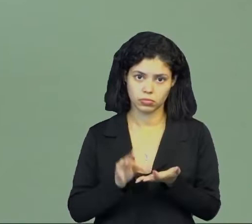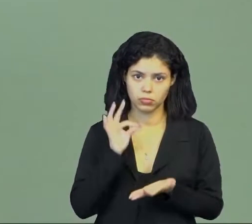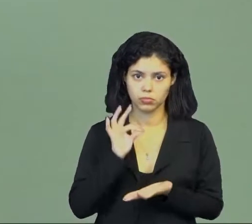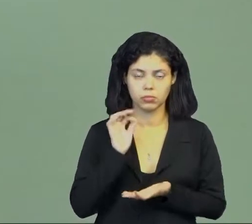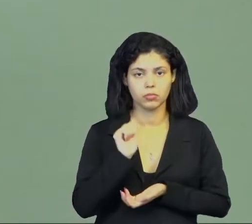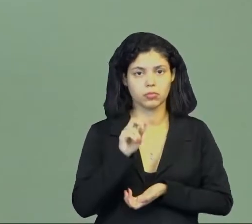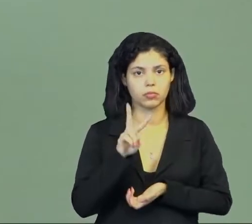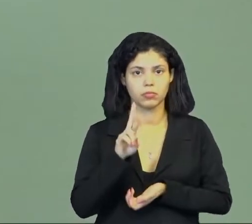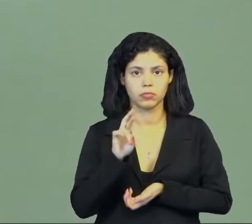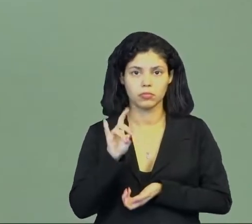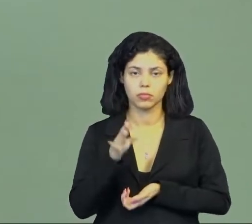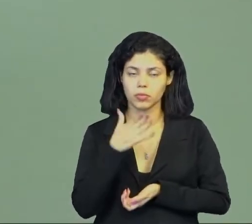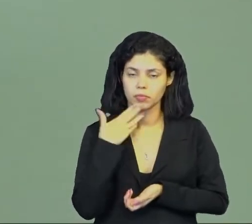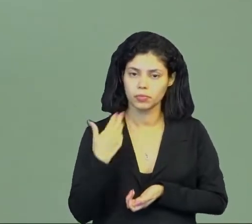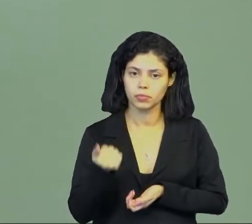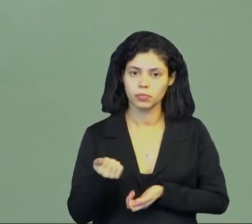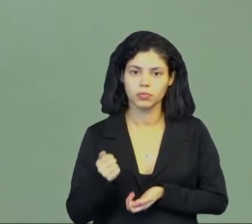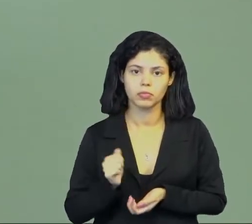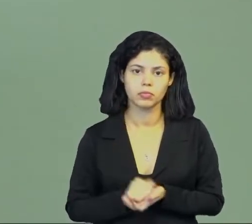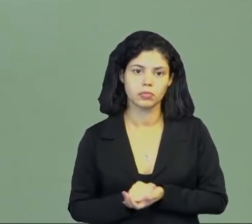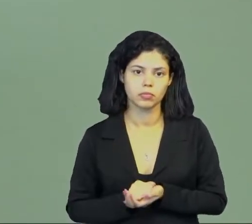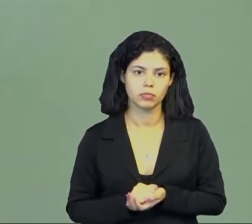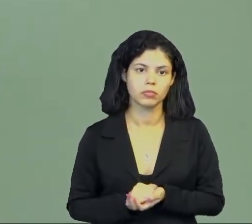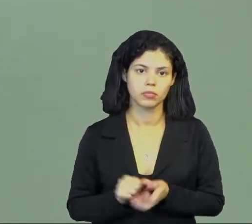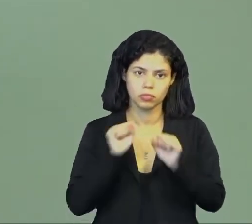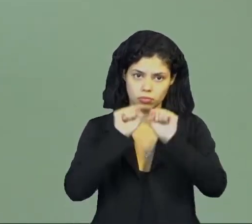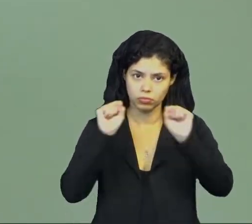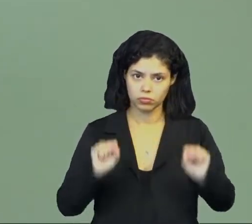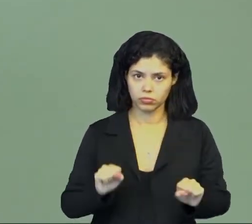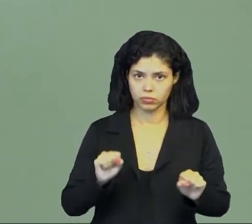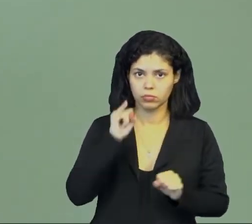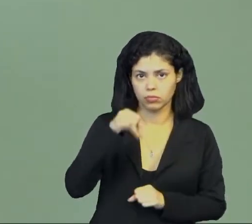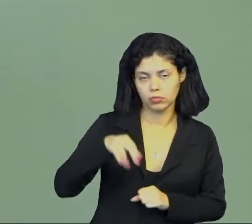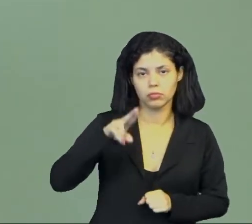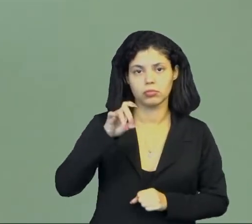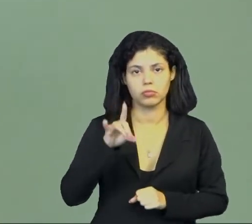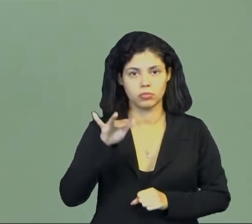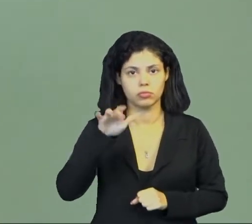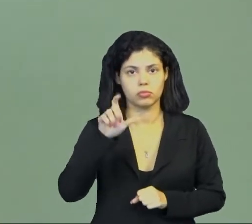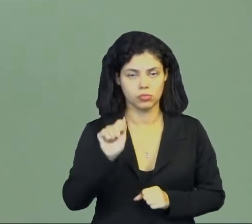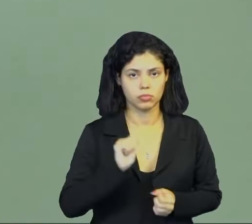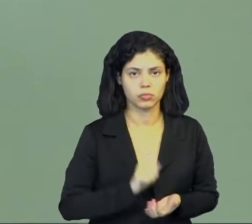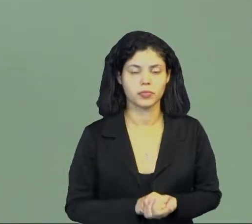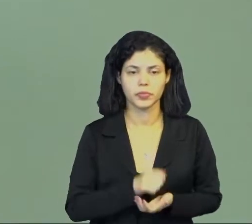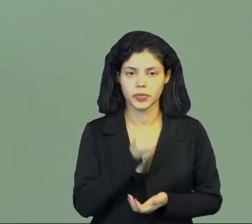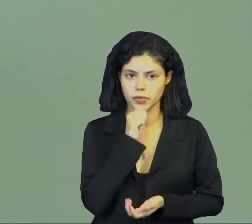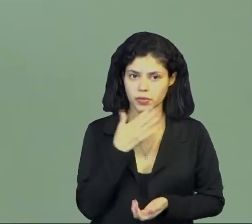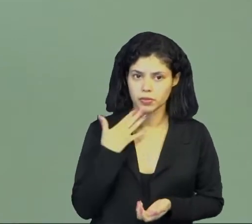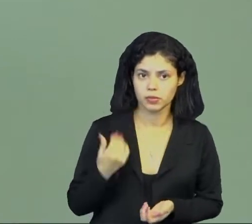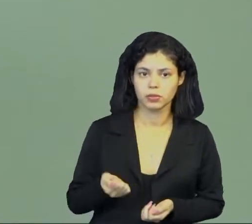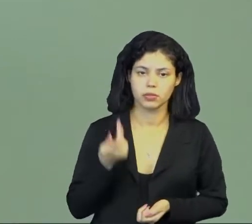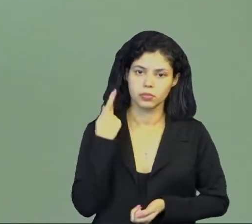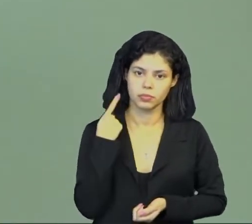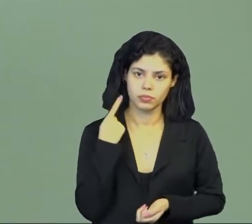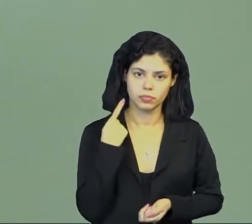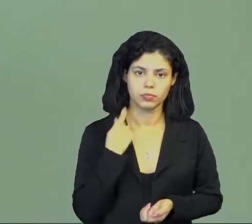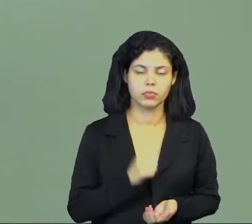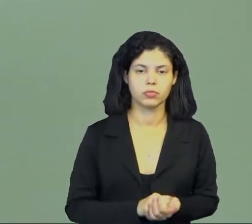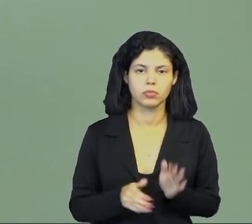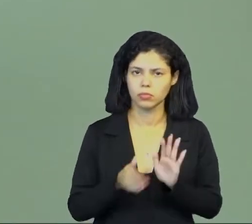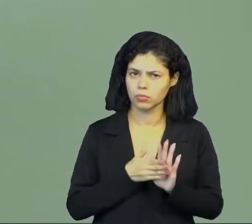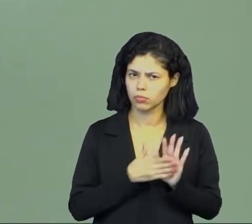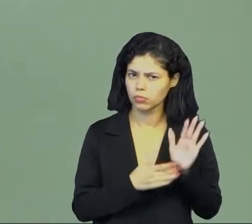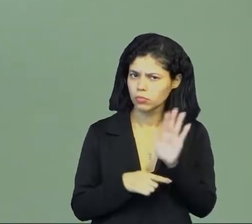alfavaca, porque dizia que melhorava o seu sistema imunológico e melhorava a situação pulmonar. É